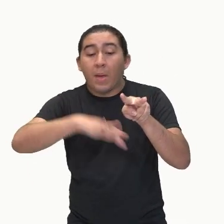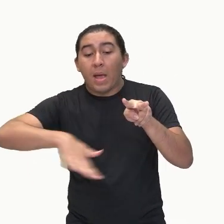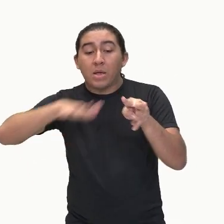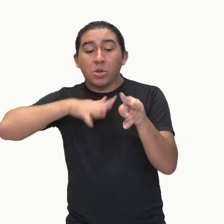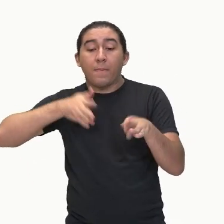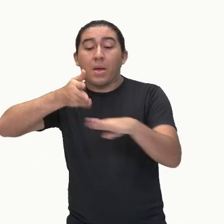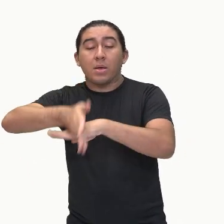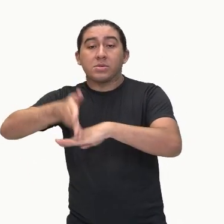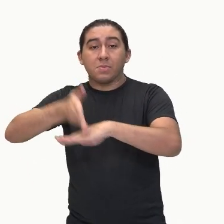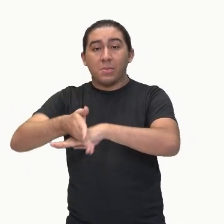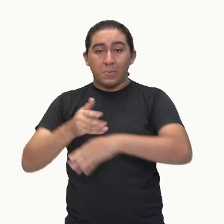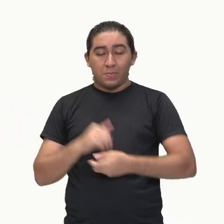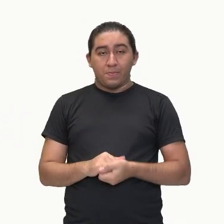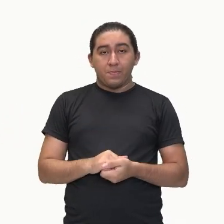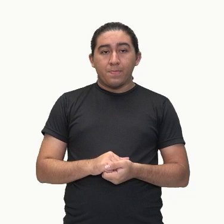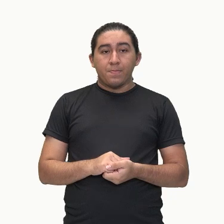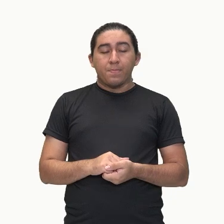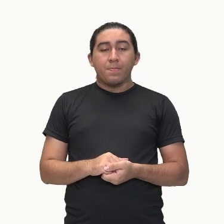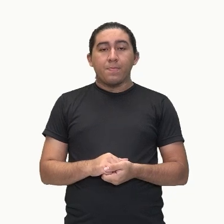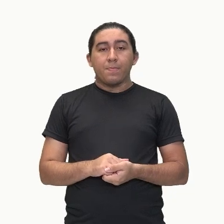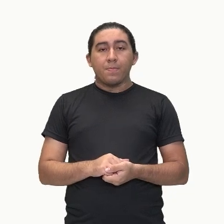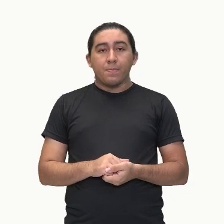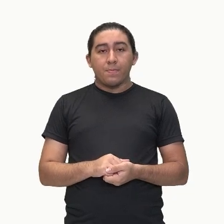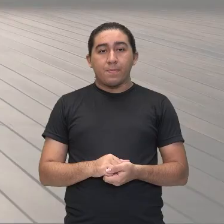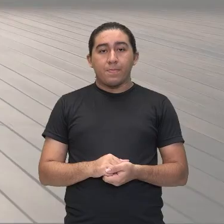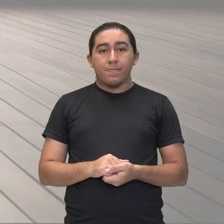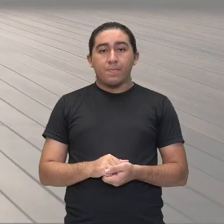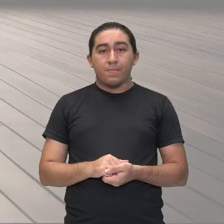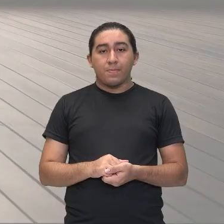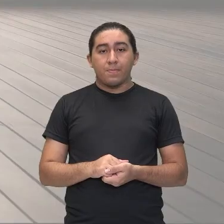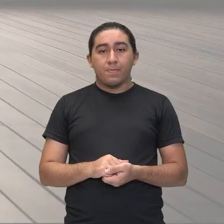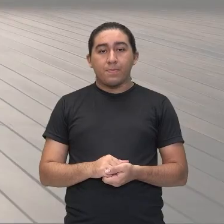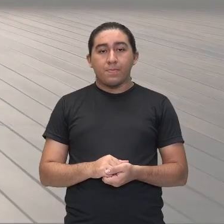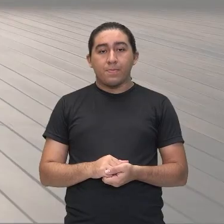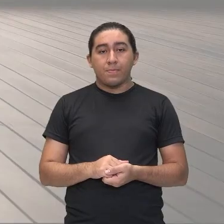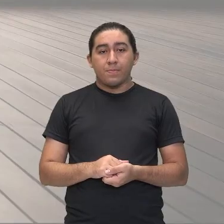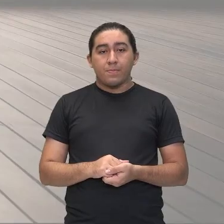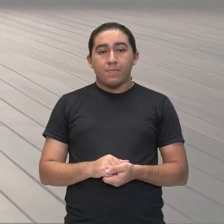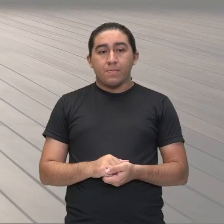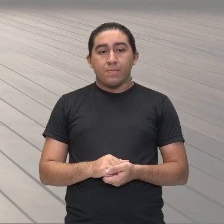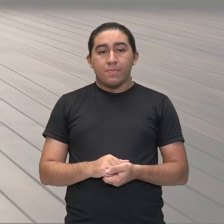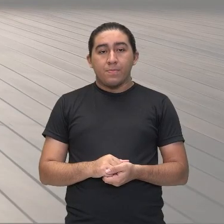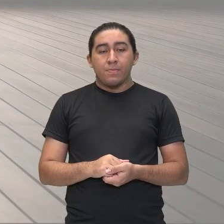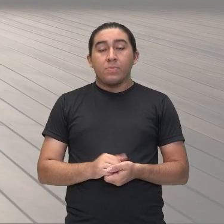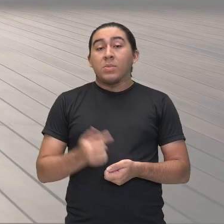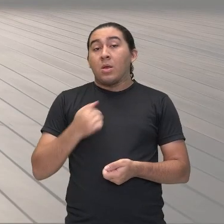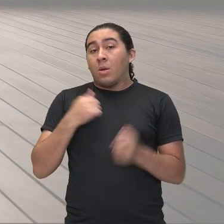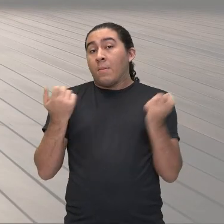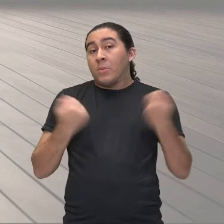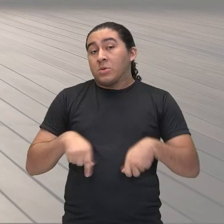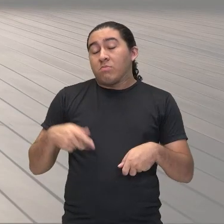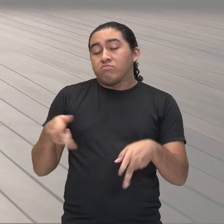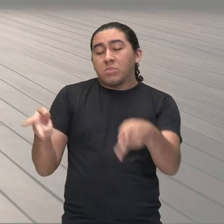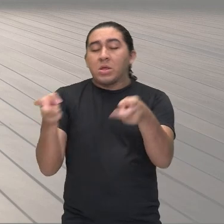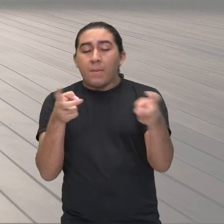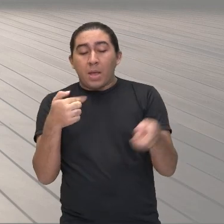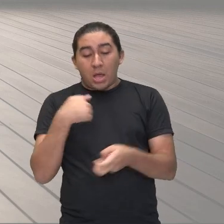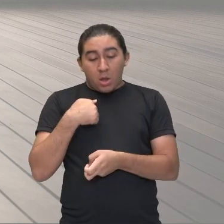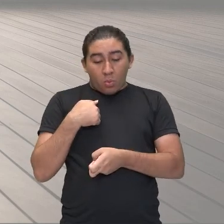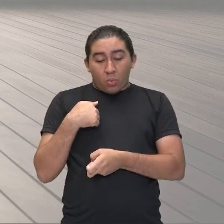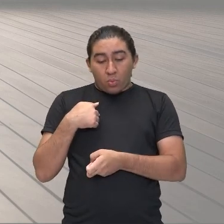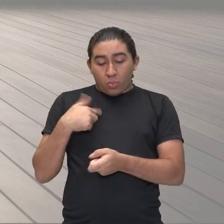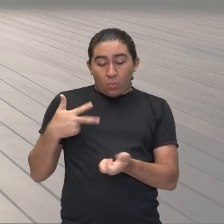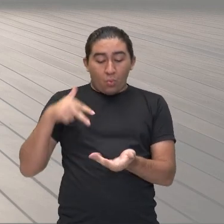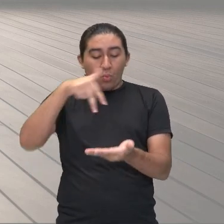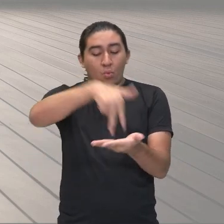posso estar enxergando que, ao mesmo tempo que eu me coloco como parte,